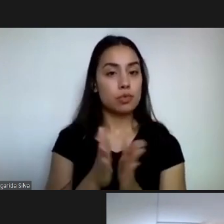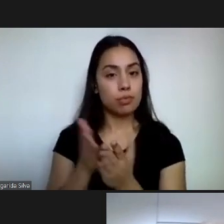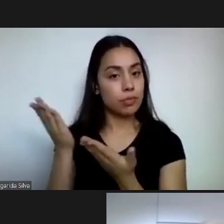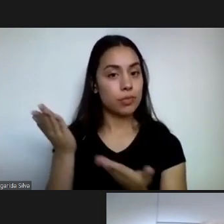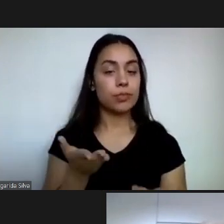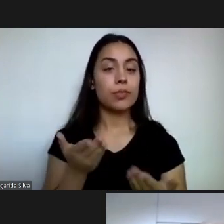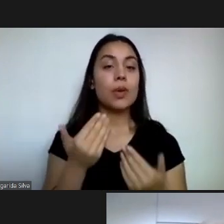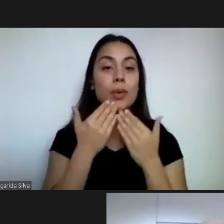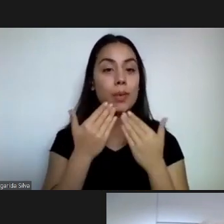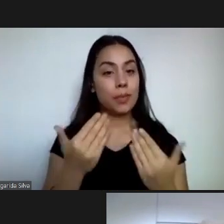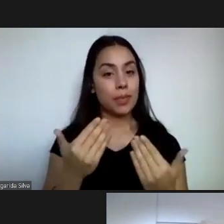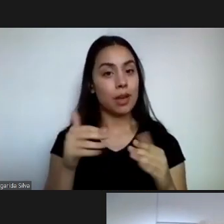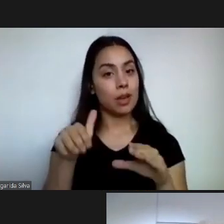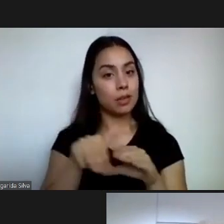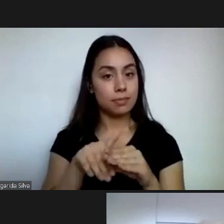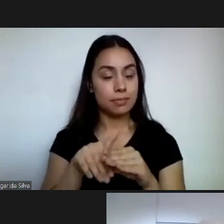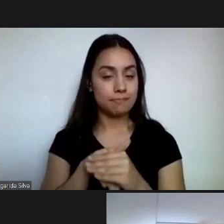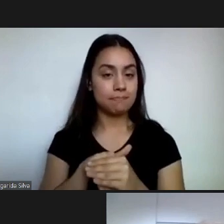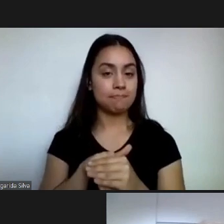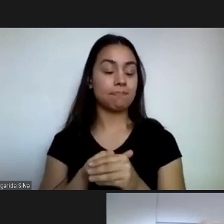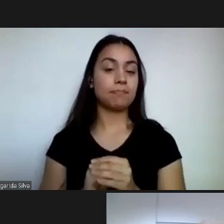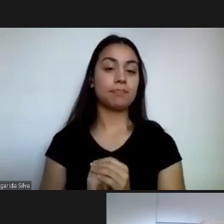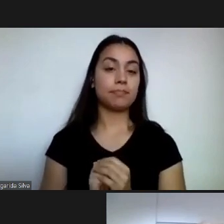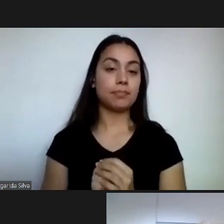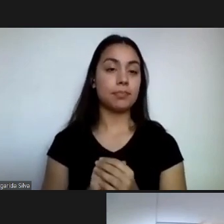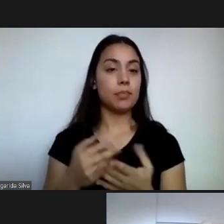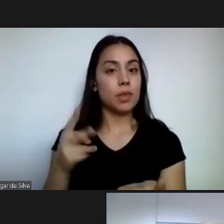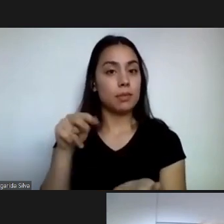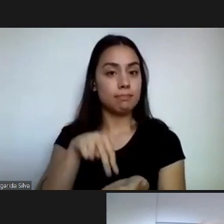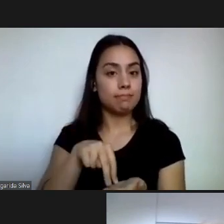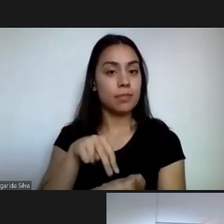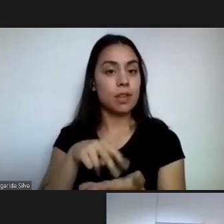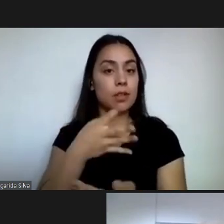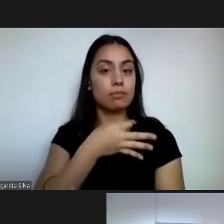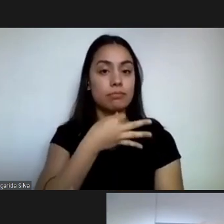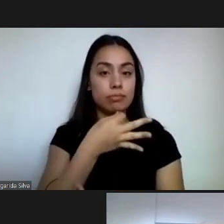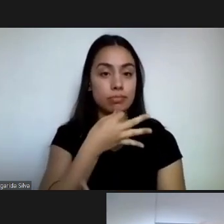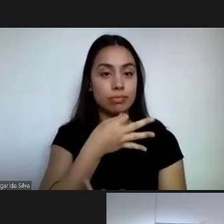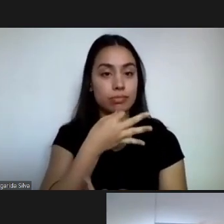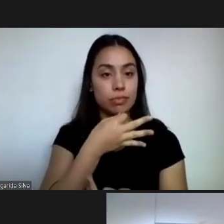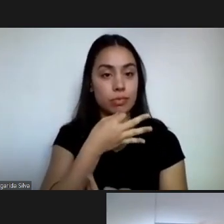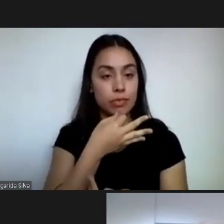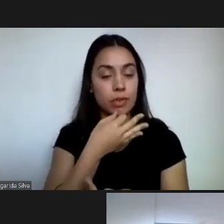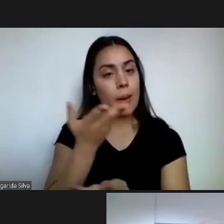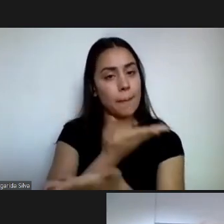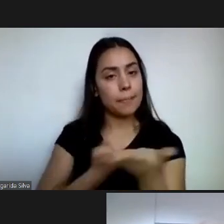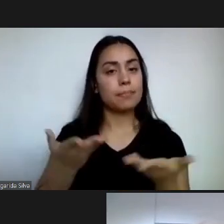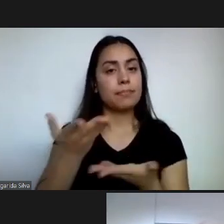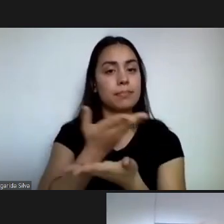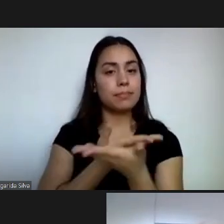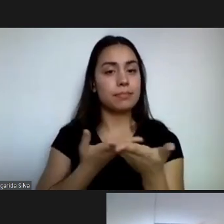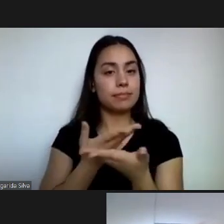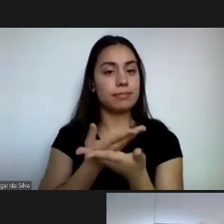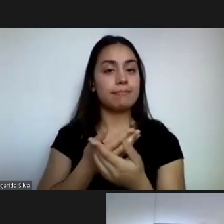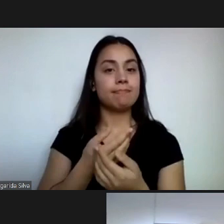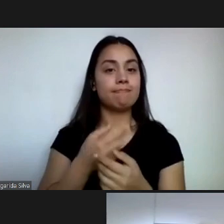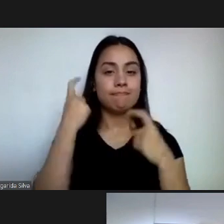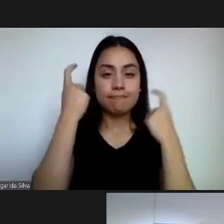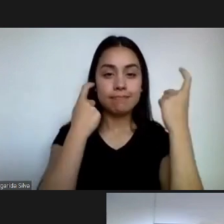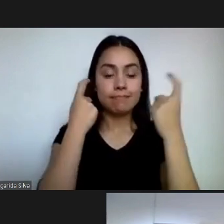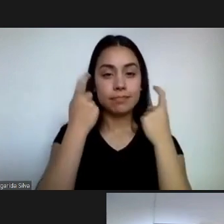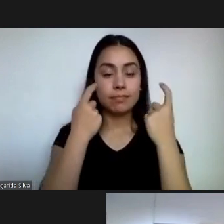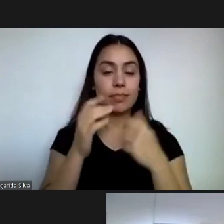e muito obrigada também pelo convite, Luína, para poder vir aqui partilhar algumas reflexões. Falando na necessidade de